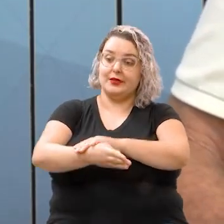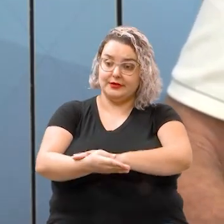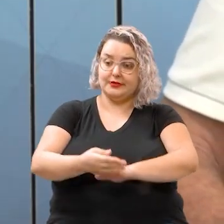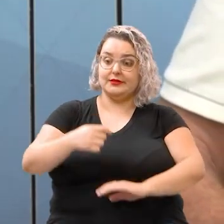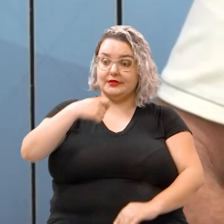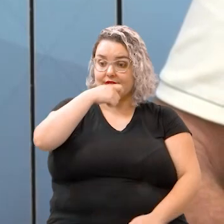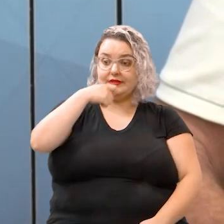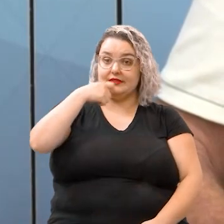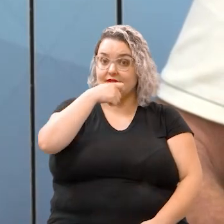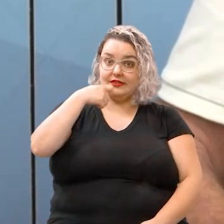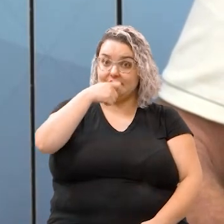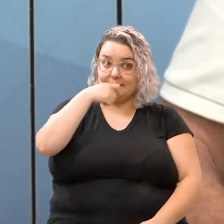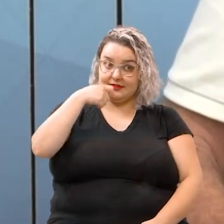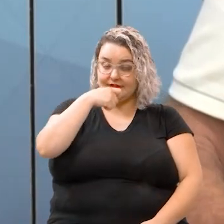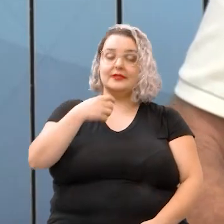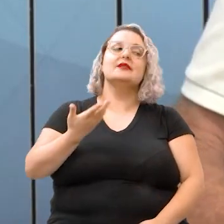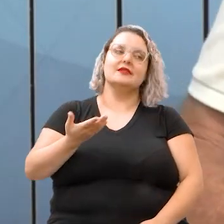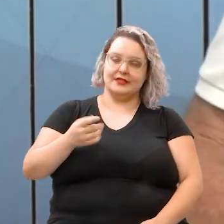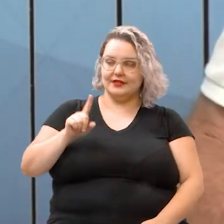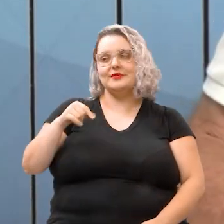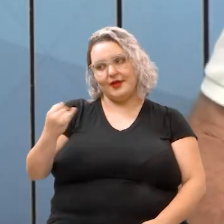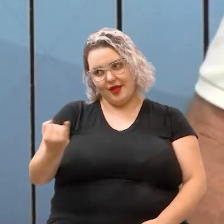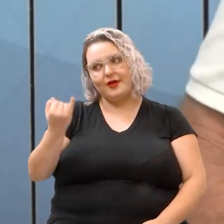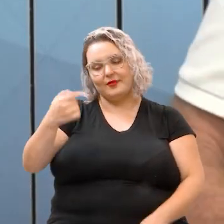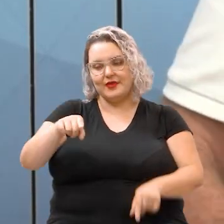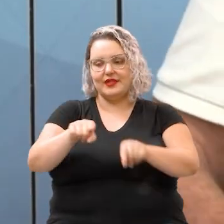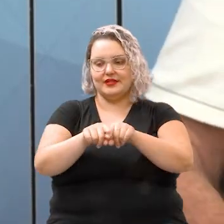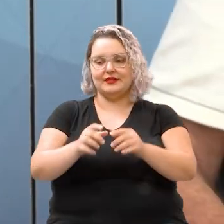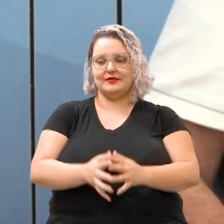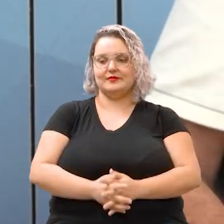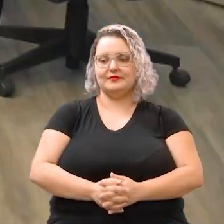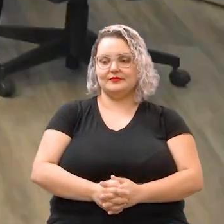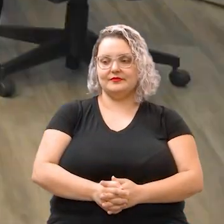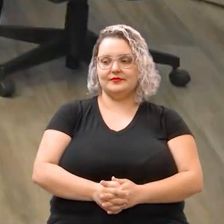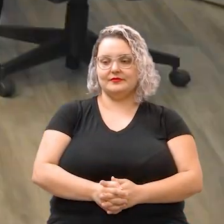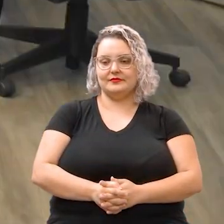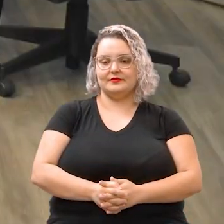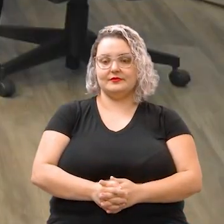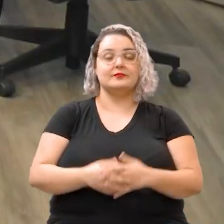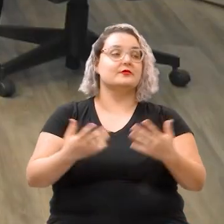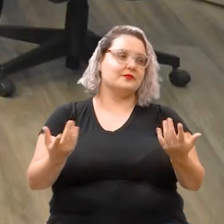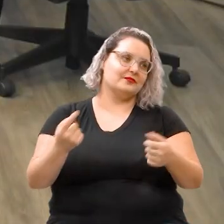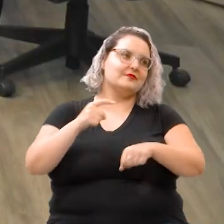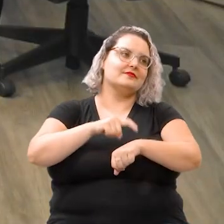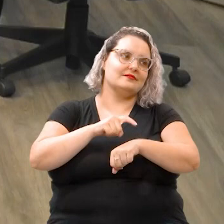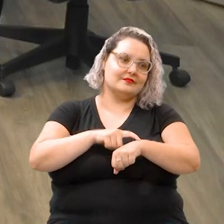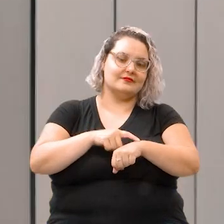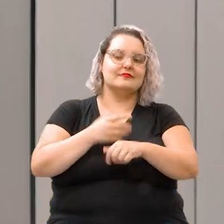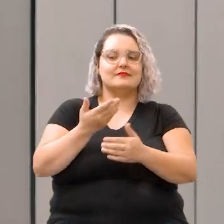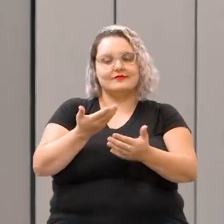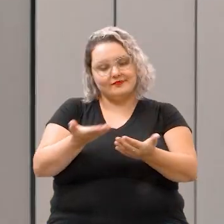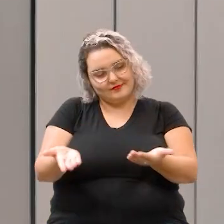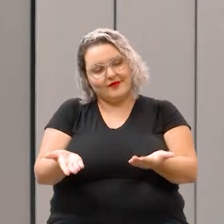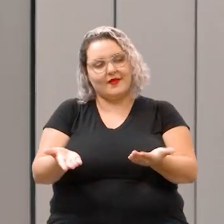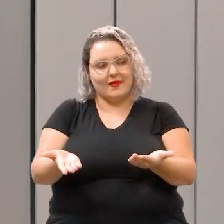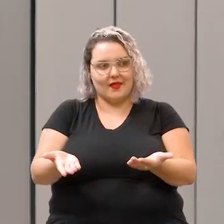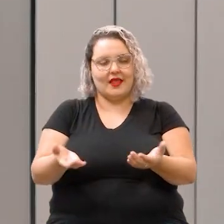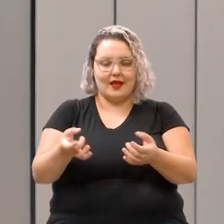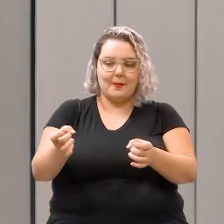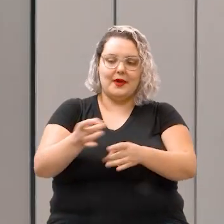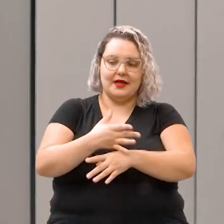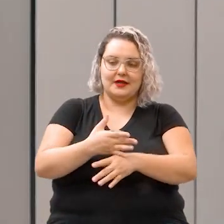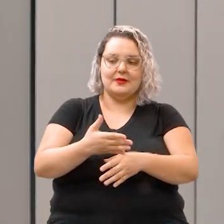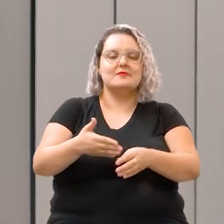de alguma coisa na boquinha escovando, né? Isso é importante também. Muito importante. Bem, o nosso tempo está acabando, aí eu quero,